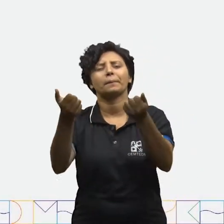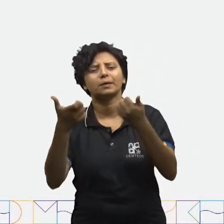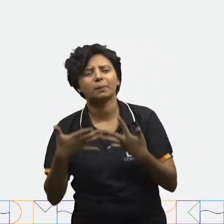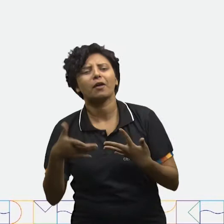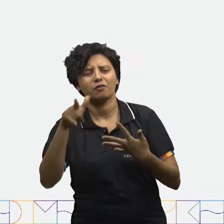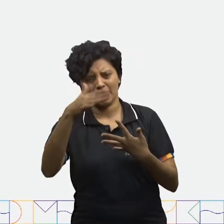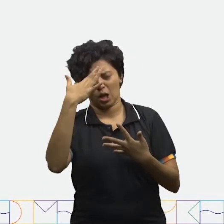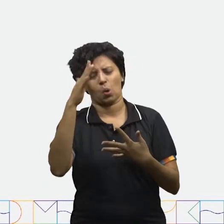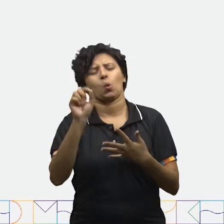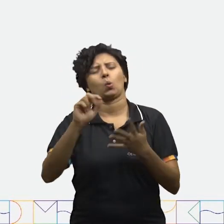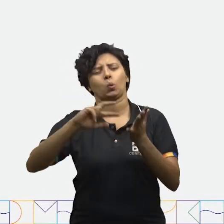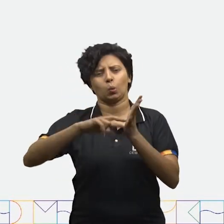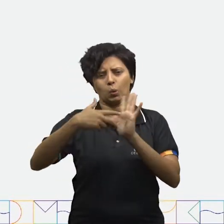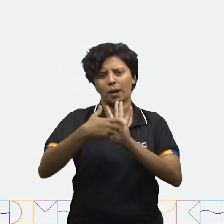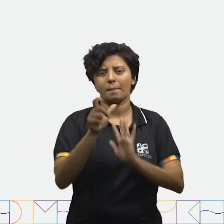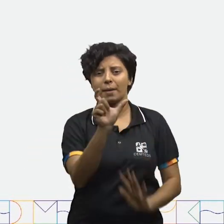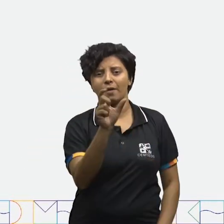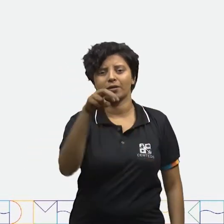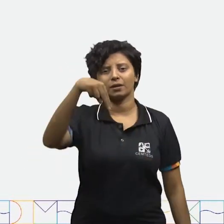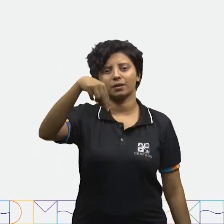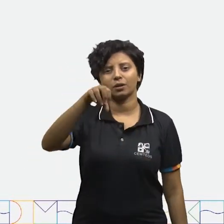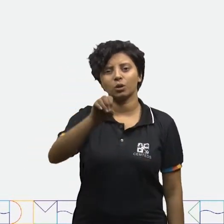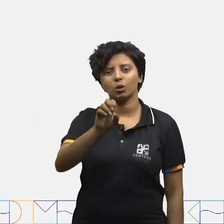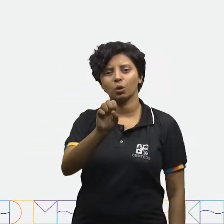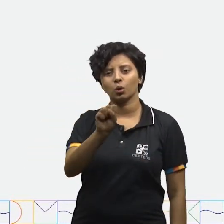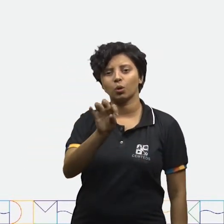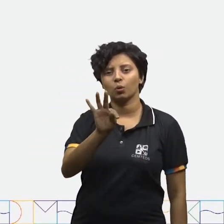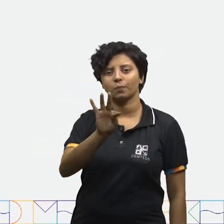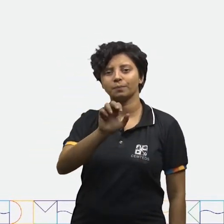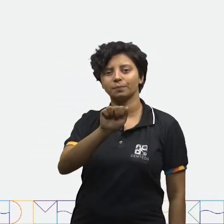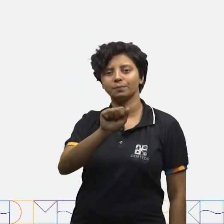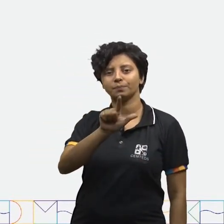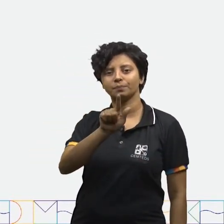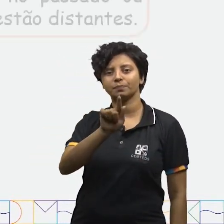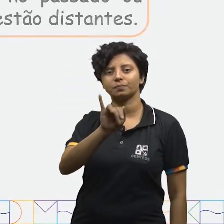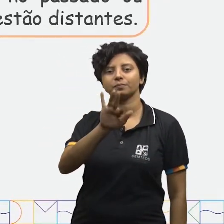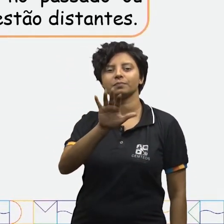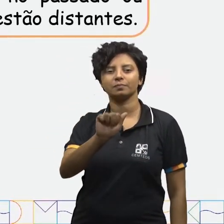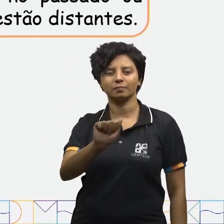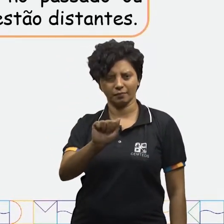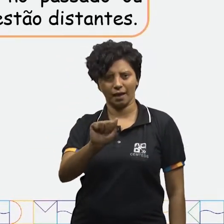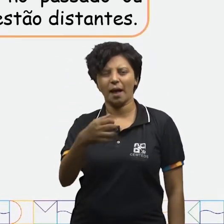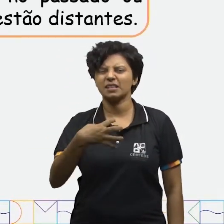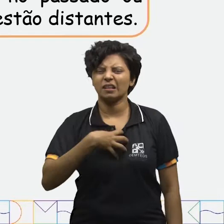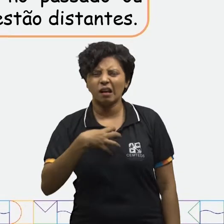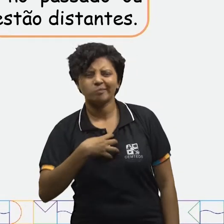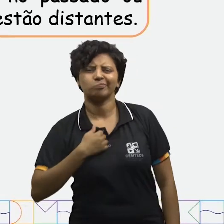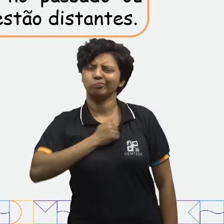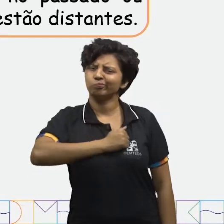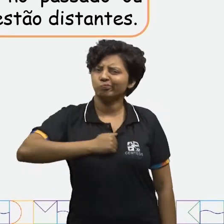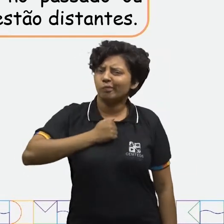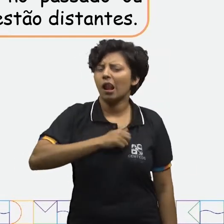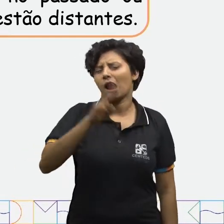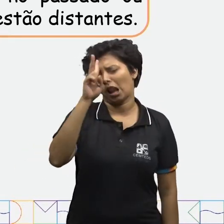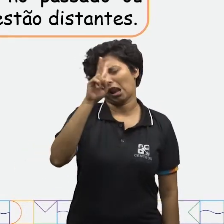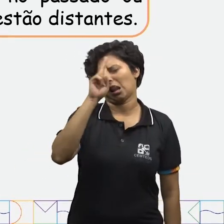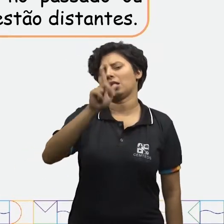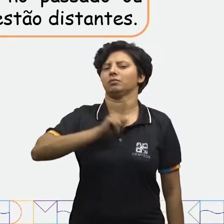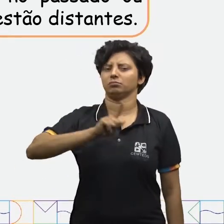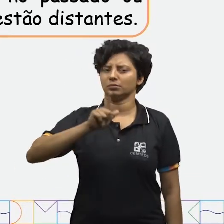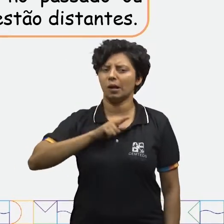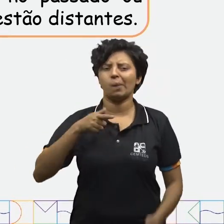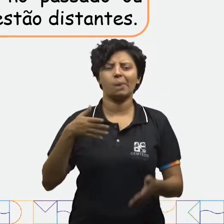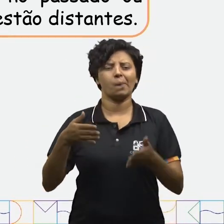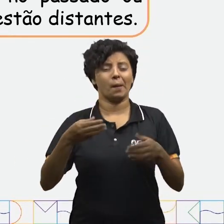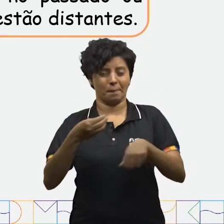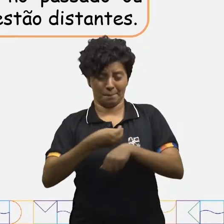conte-me, você sabe o que significa a palavra nostalgia? É a sensação de saudade de alguma lembrança